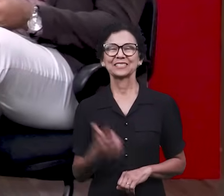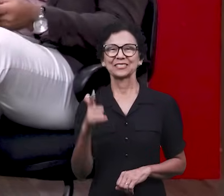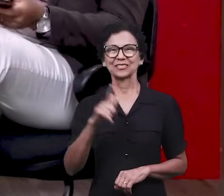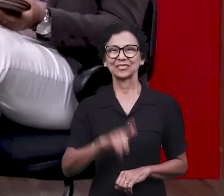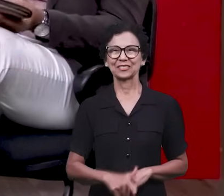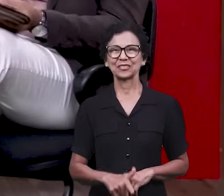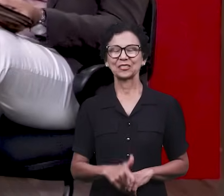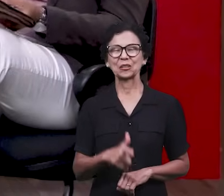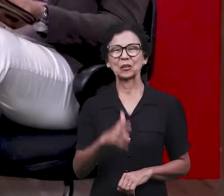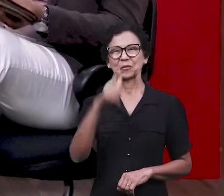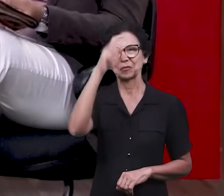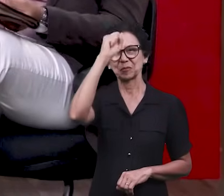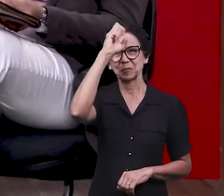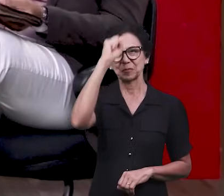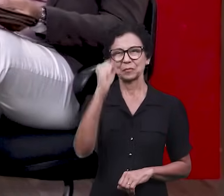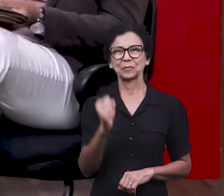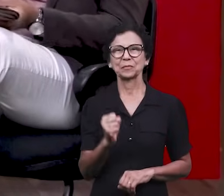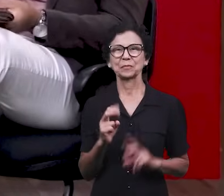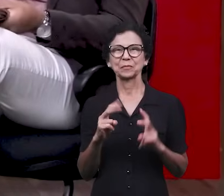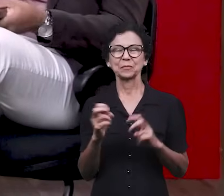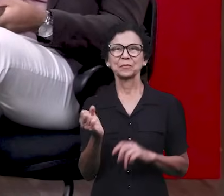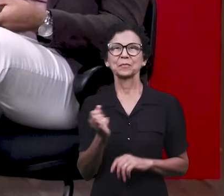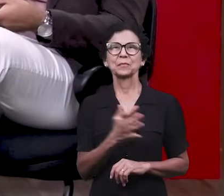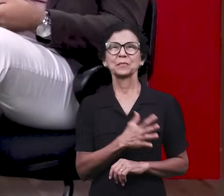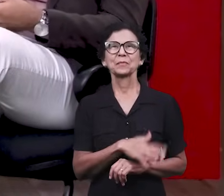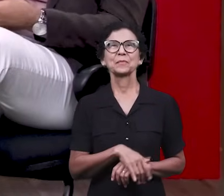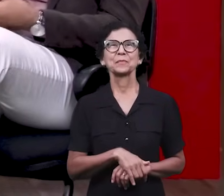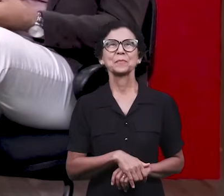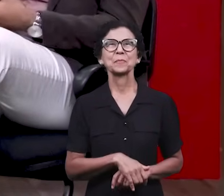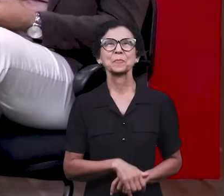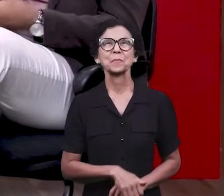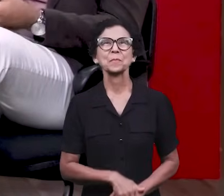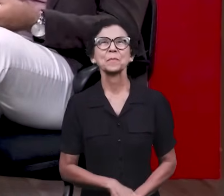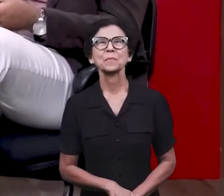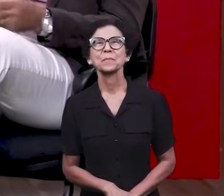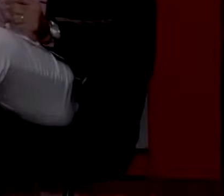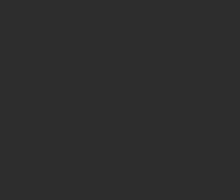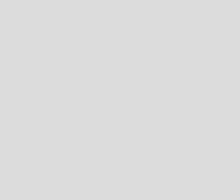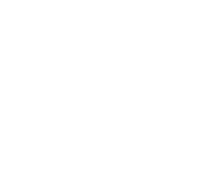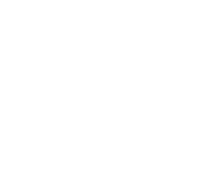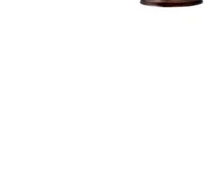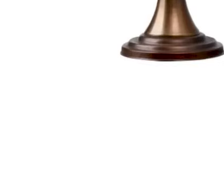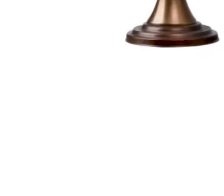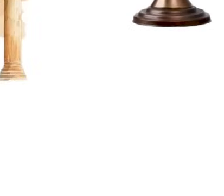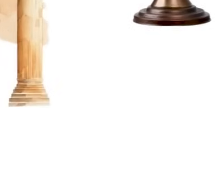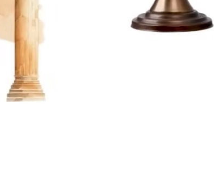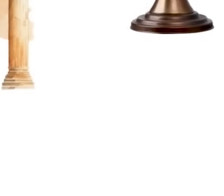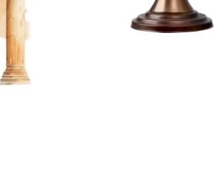Amém. Que o Senhor abençoe a todos. A paz do Senhor Jesus.